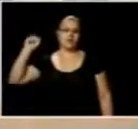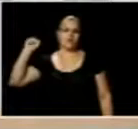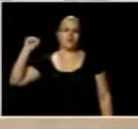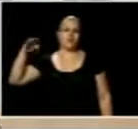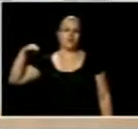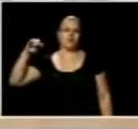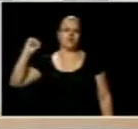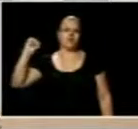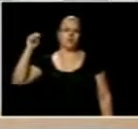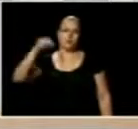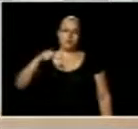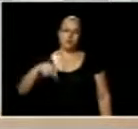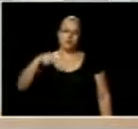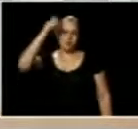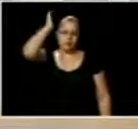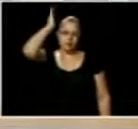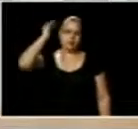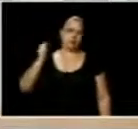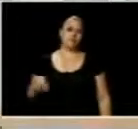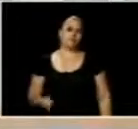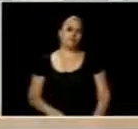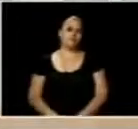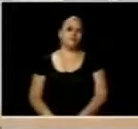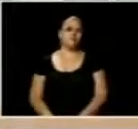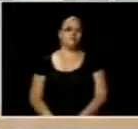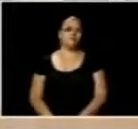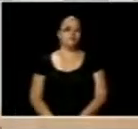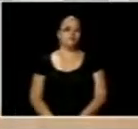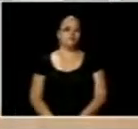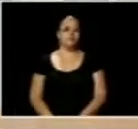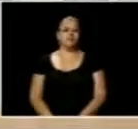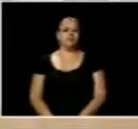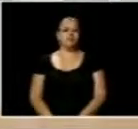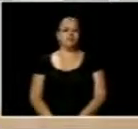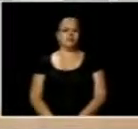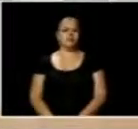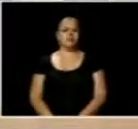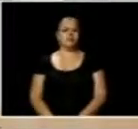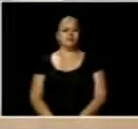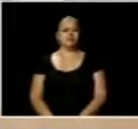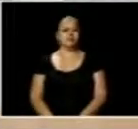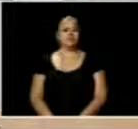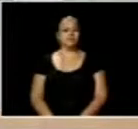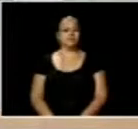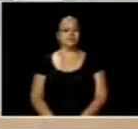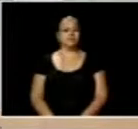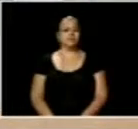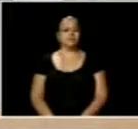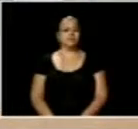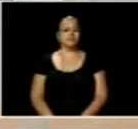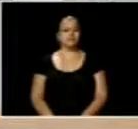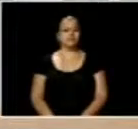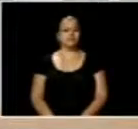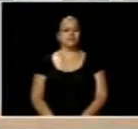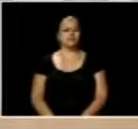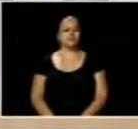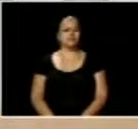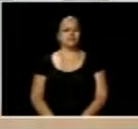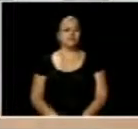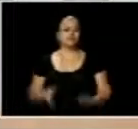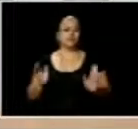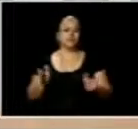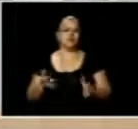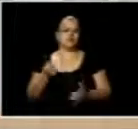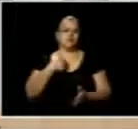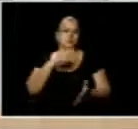um gestor para a área da cultura no município de Taubaté. E aí, presidente, eu tive a oportunidade de hoje ler um